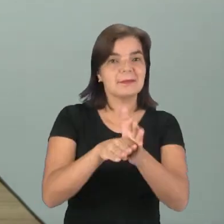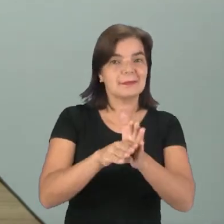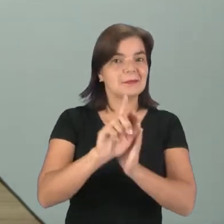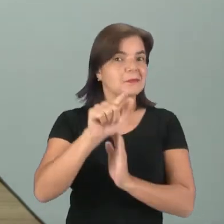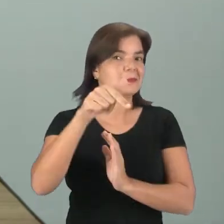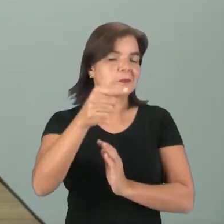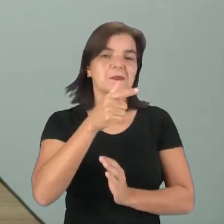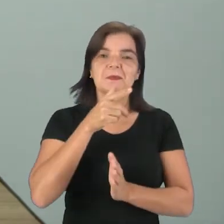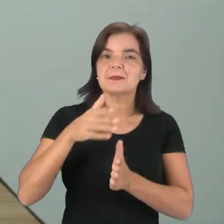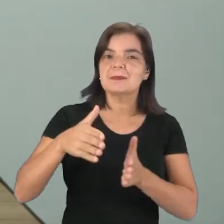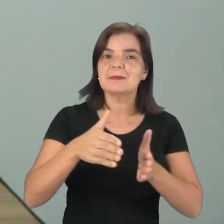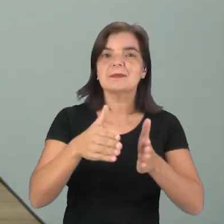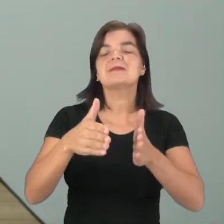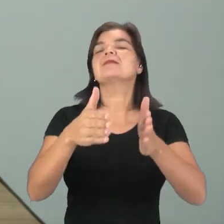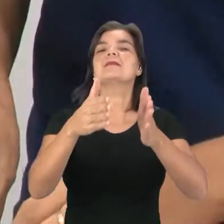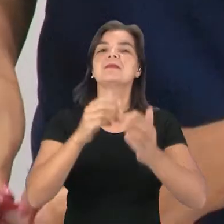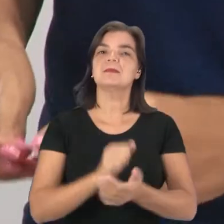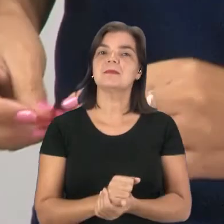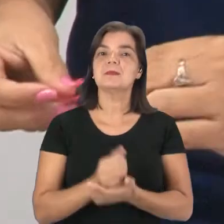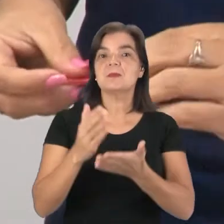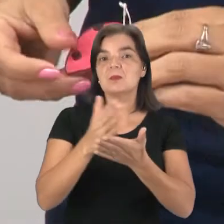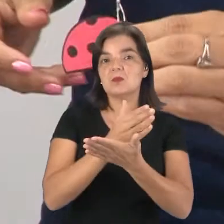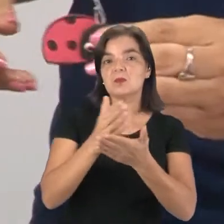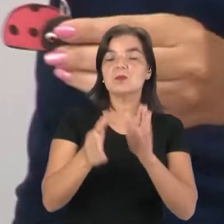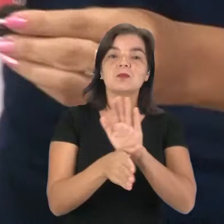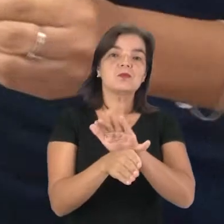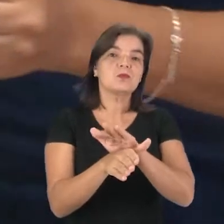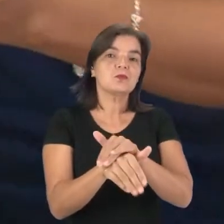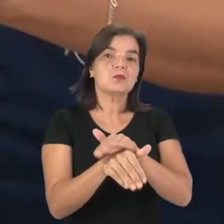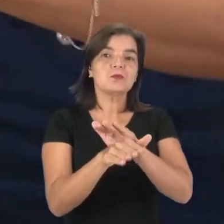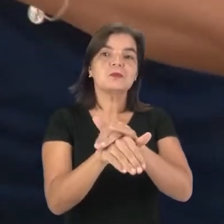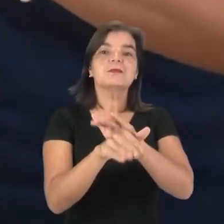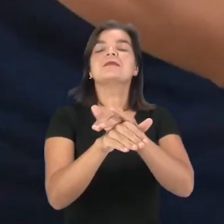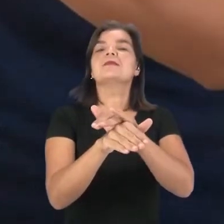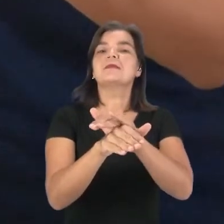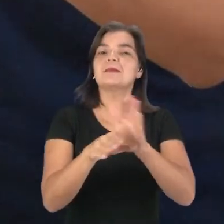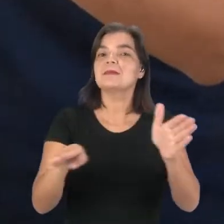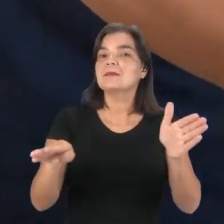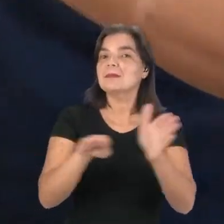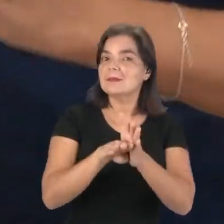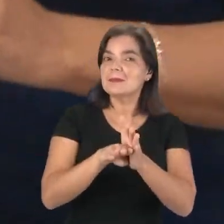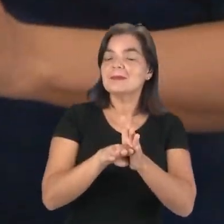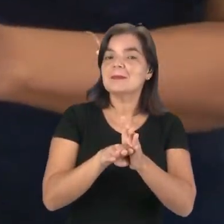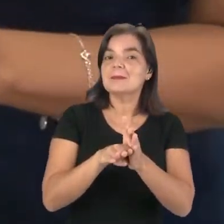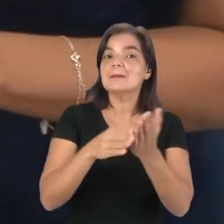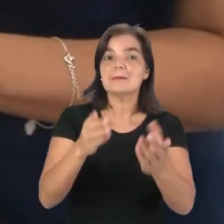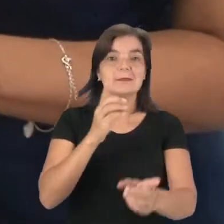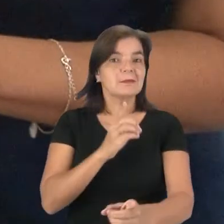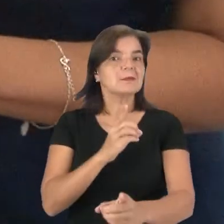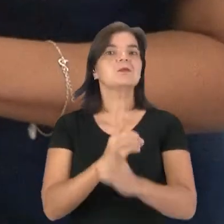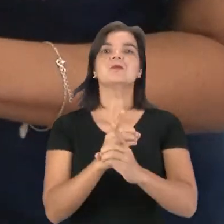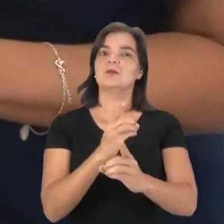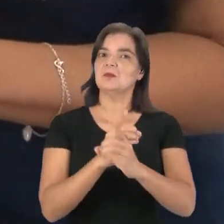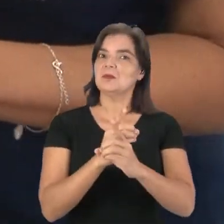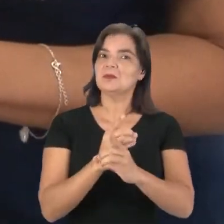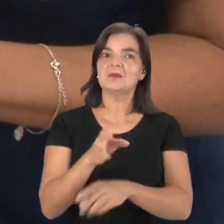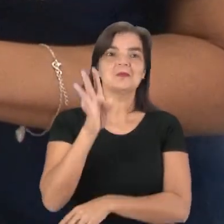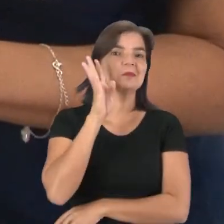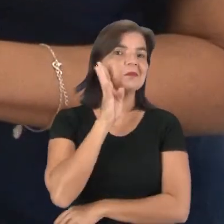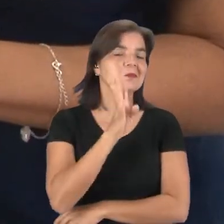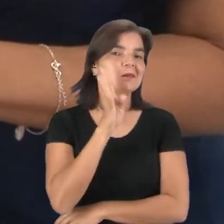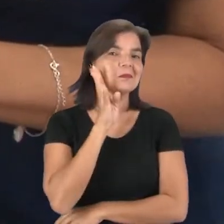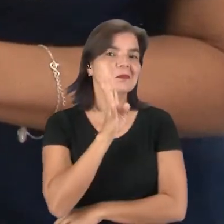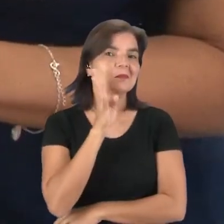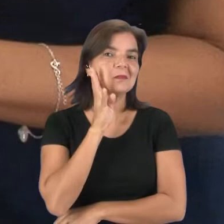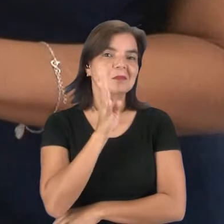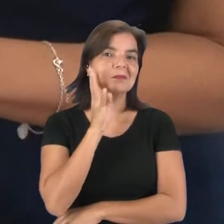chegada até o outro lado do Lago algumas joaninhas encontraram a trilha e acharam muito